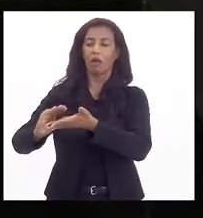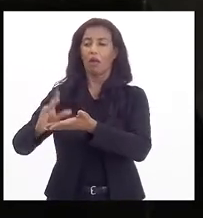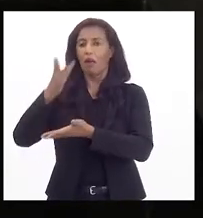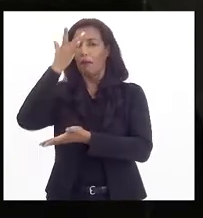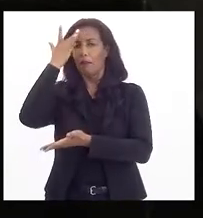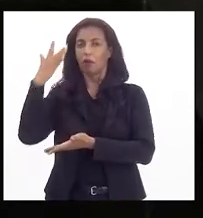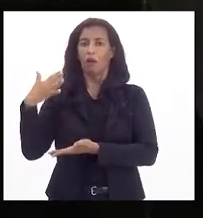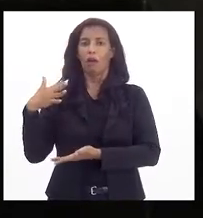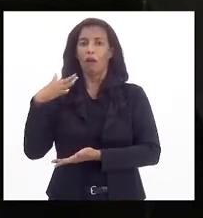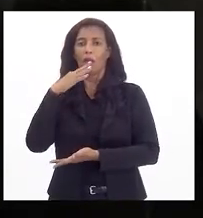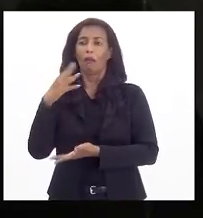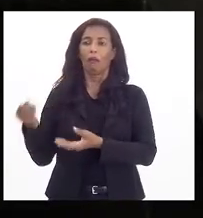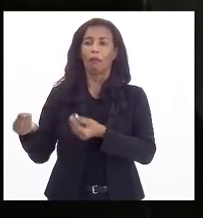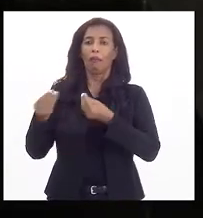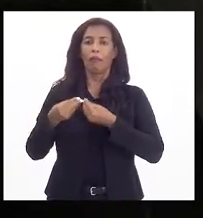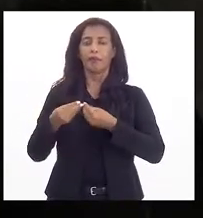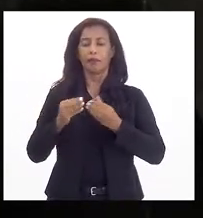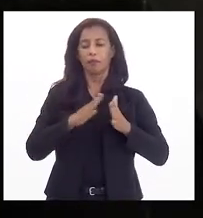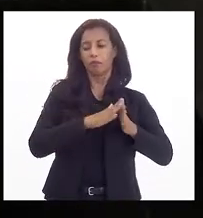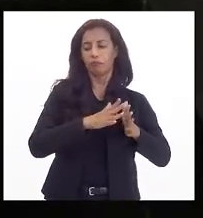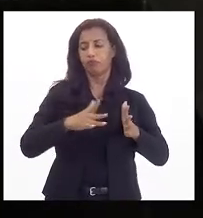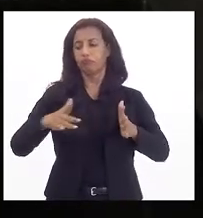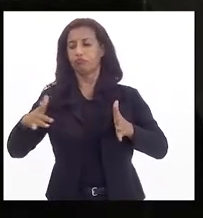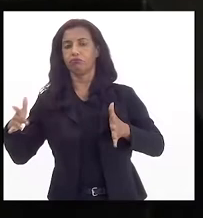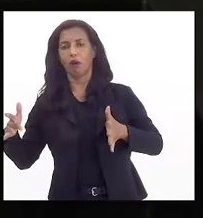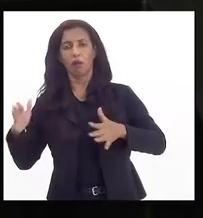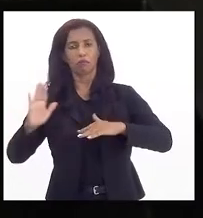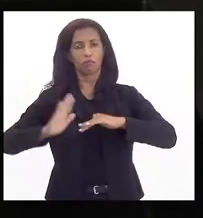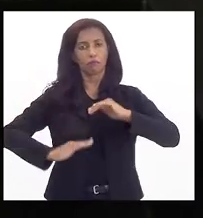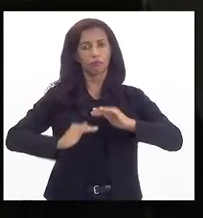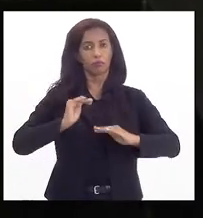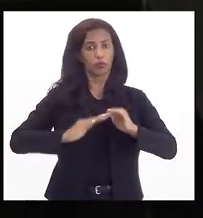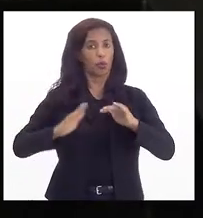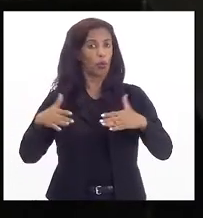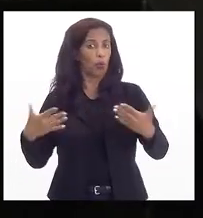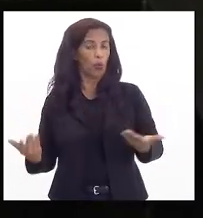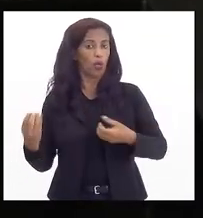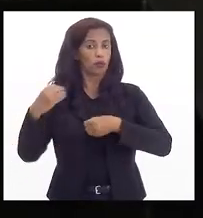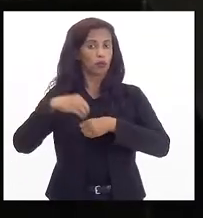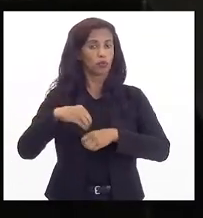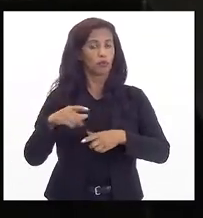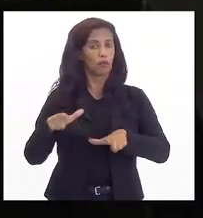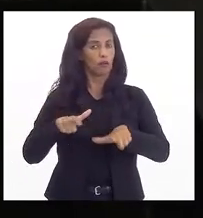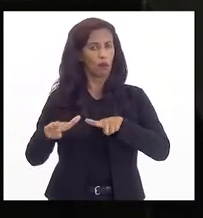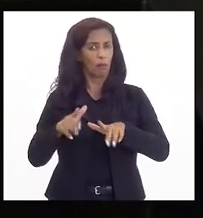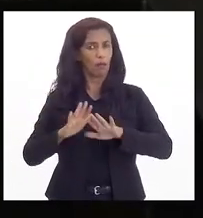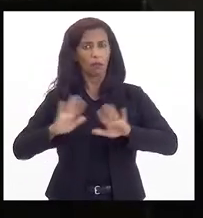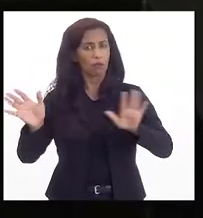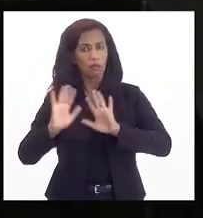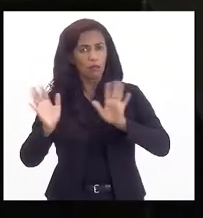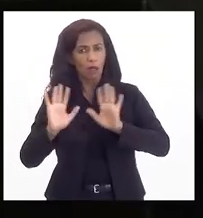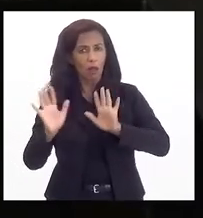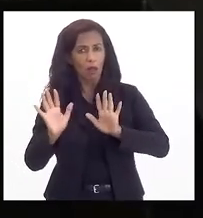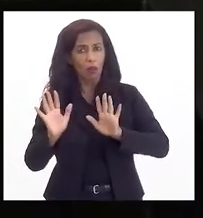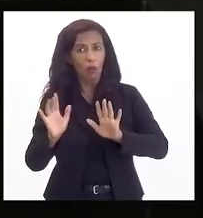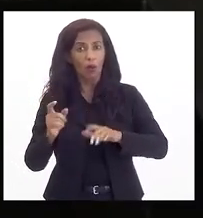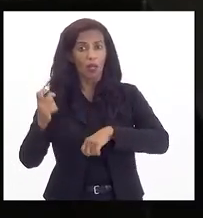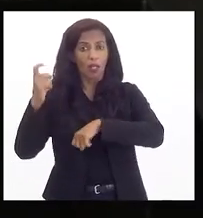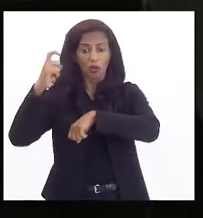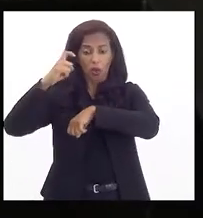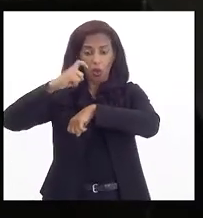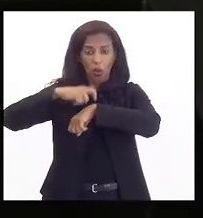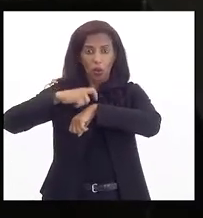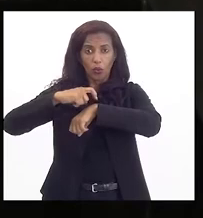eles a percebam ao longo de seu percurso profissional enquanto estiverem em atividade, não. É apenas durante o intervalo